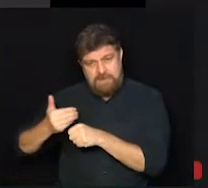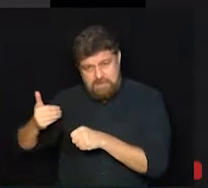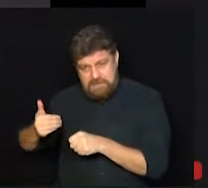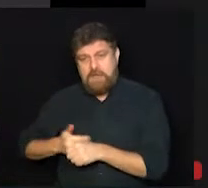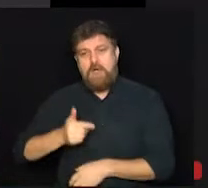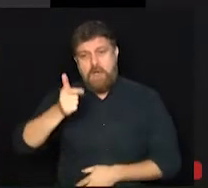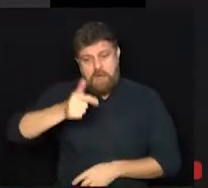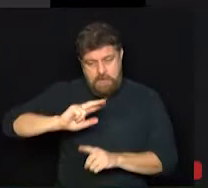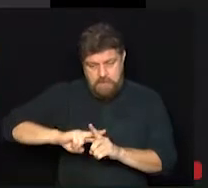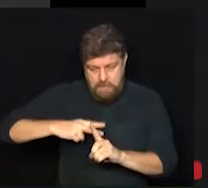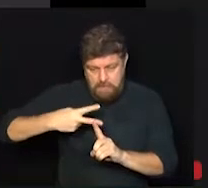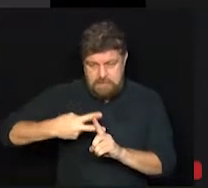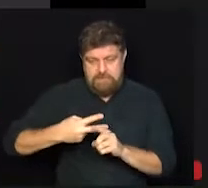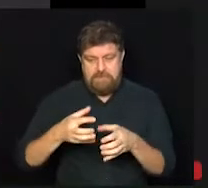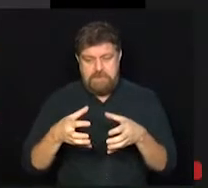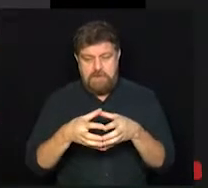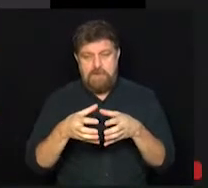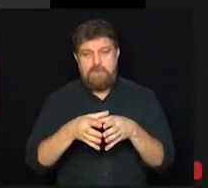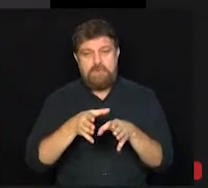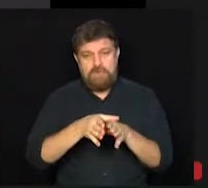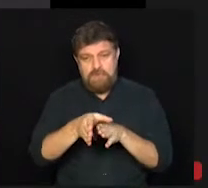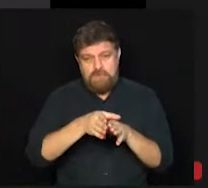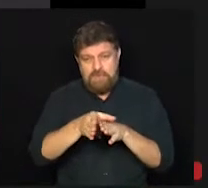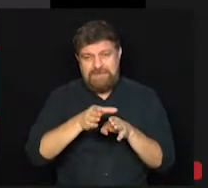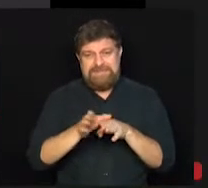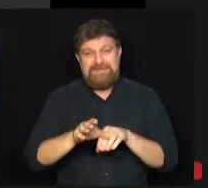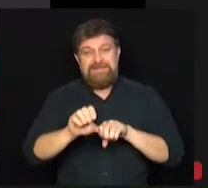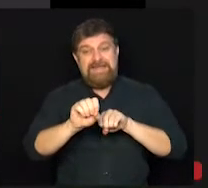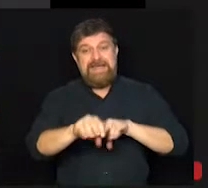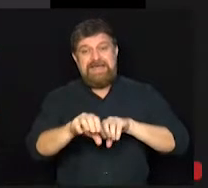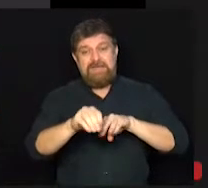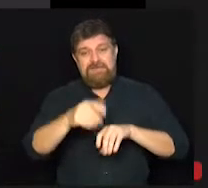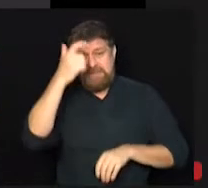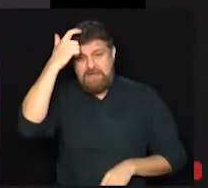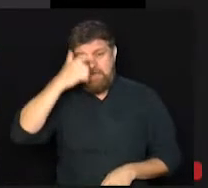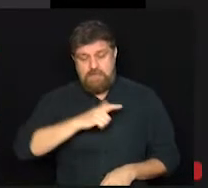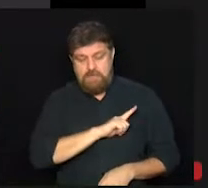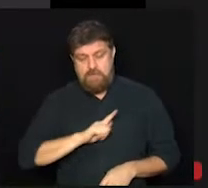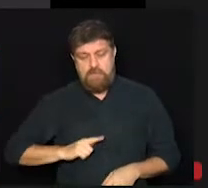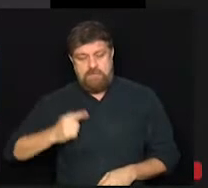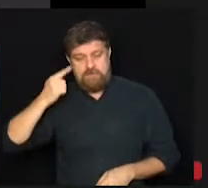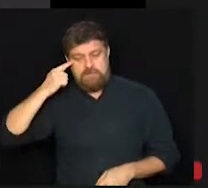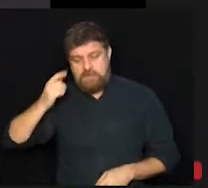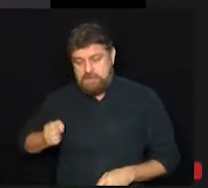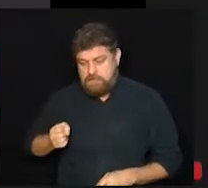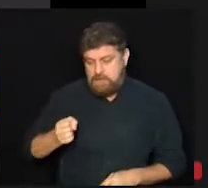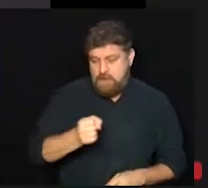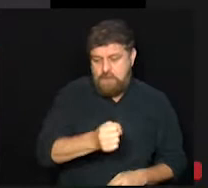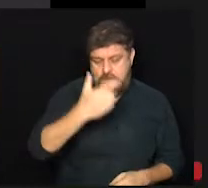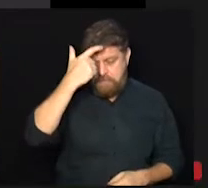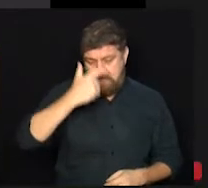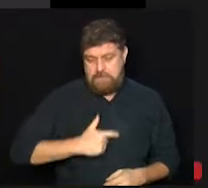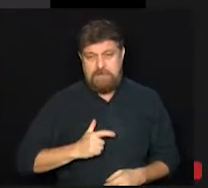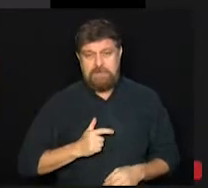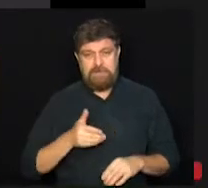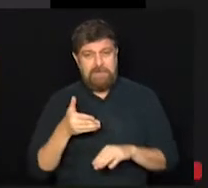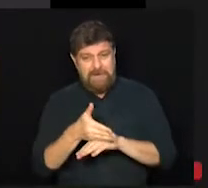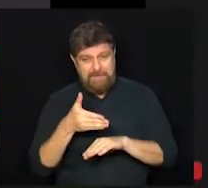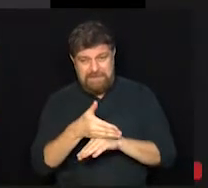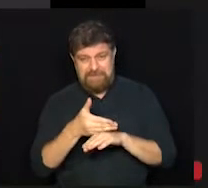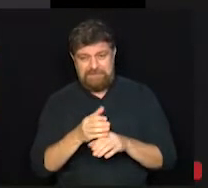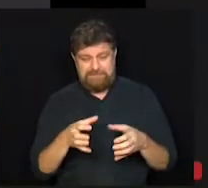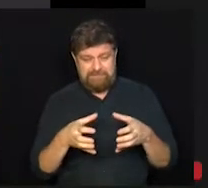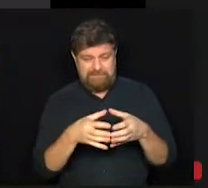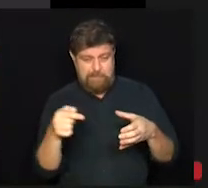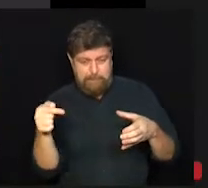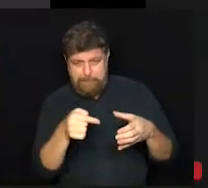reconduzida, então, pelo governador, onde eu faço parte da chamada Câmara de Ensino Superior, e então lá